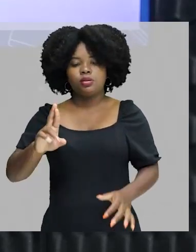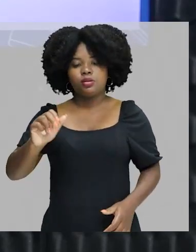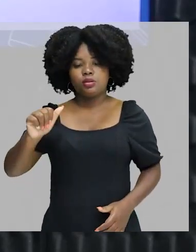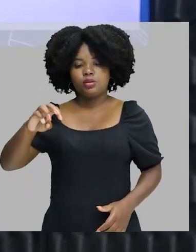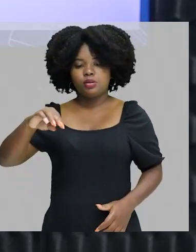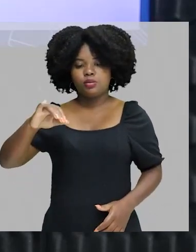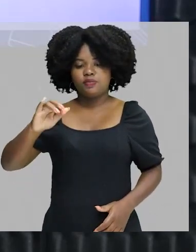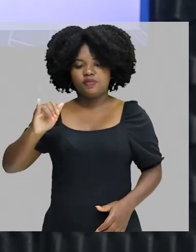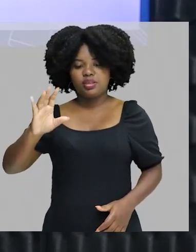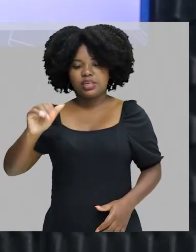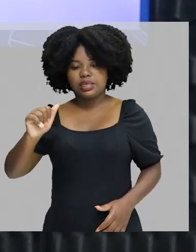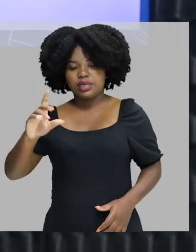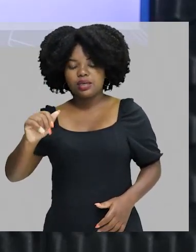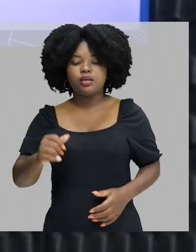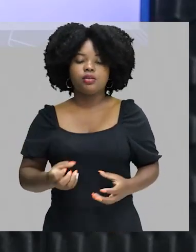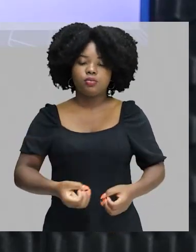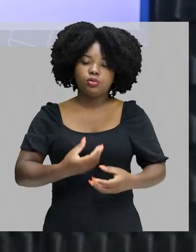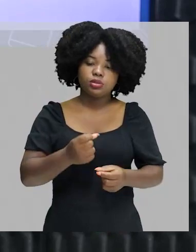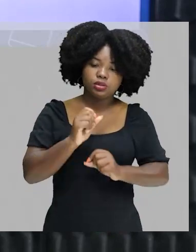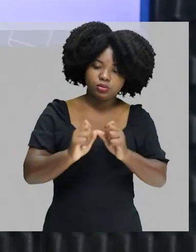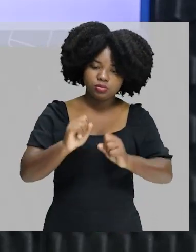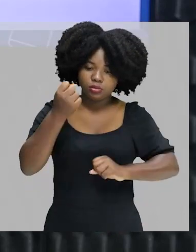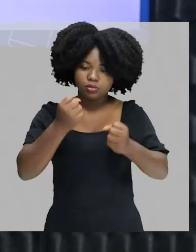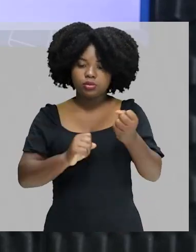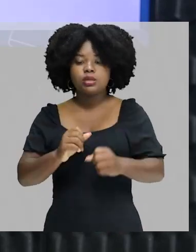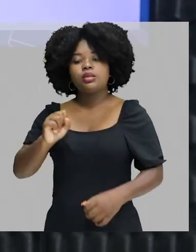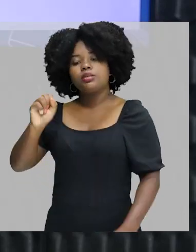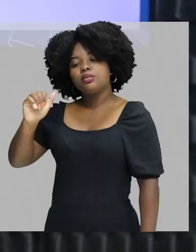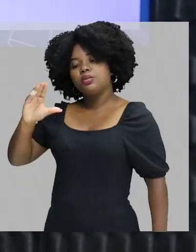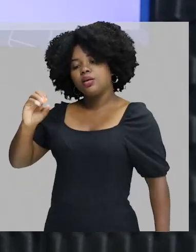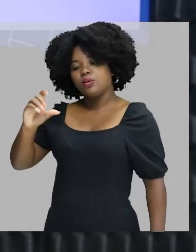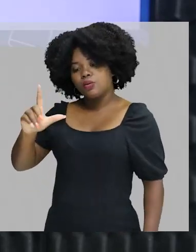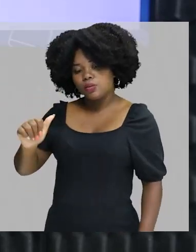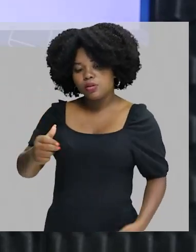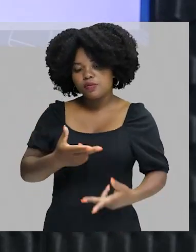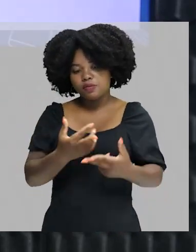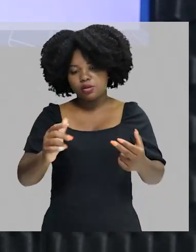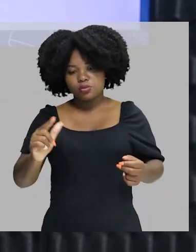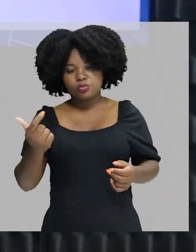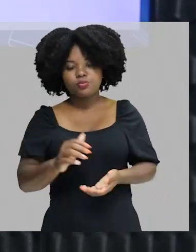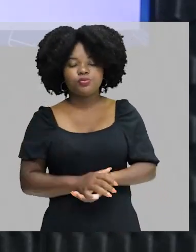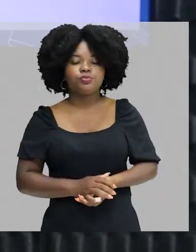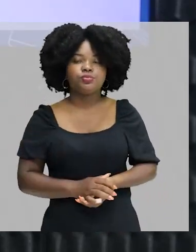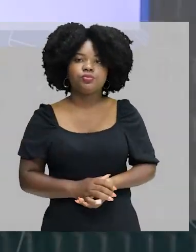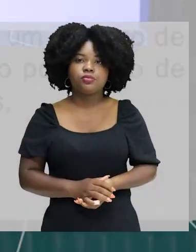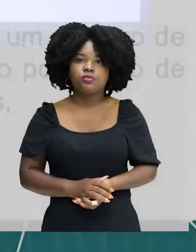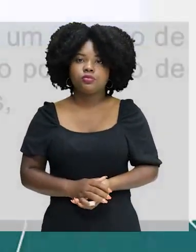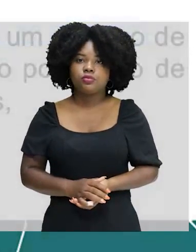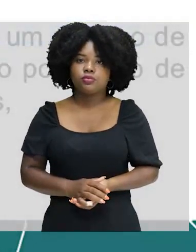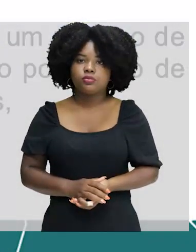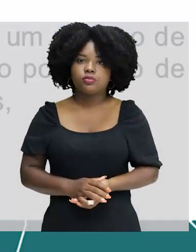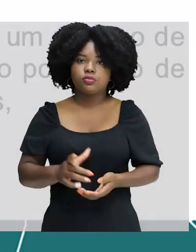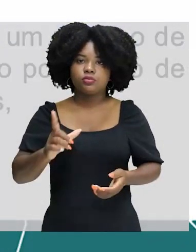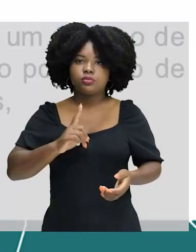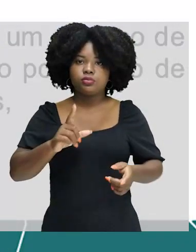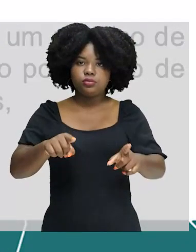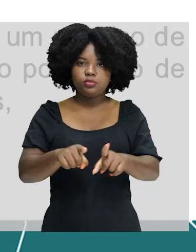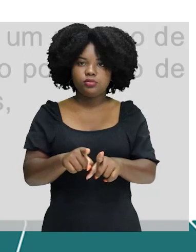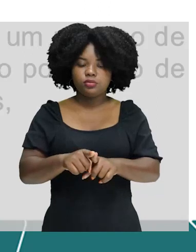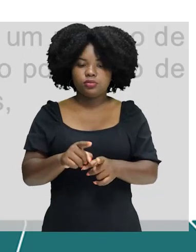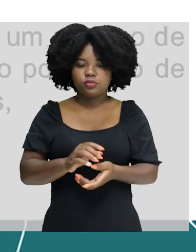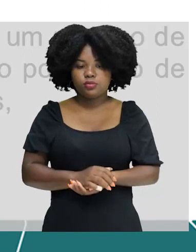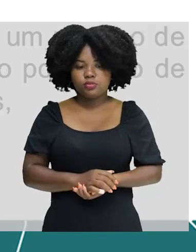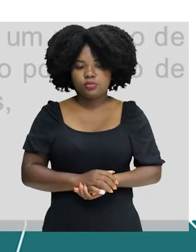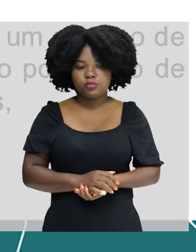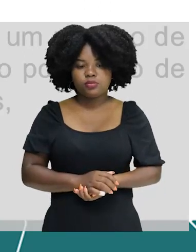é usado para a produção de sacolas, filmes para embalagens, ok? Bom, e também nós temos os polímeros